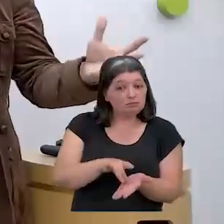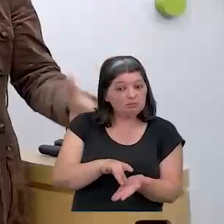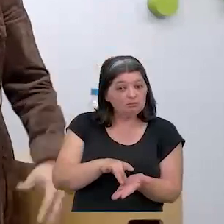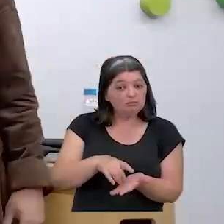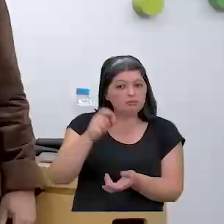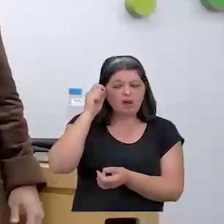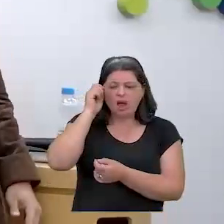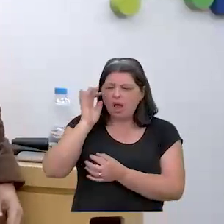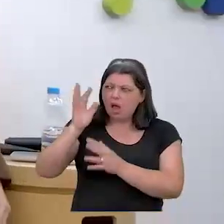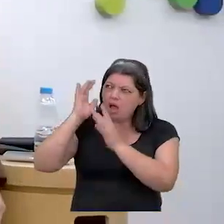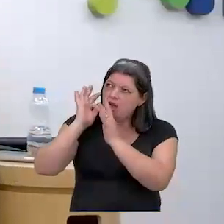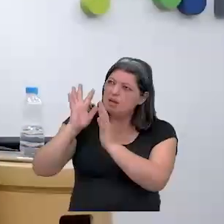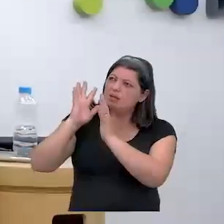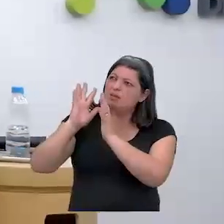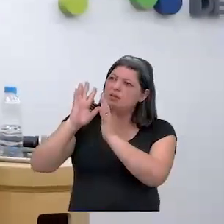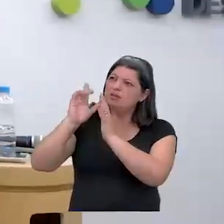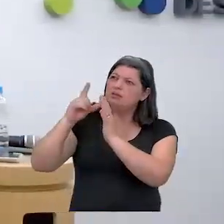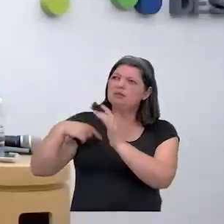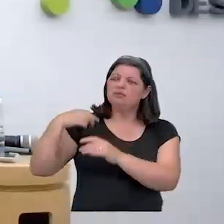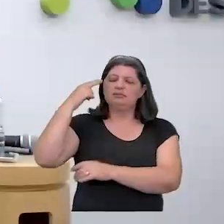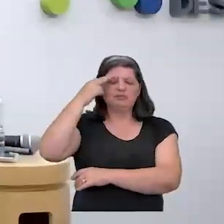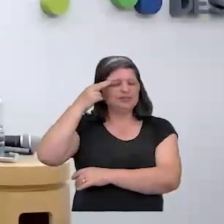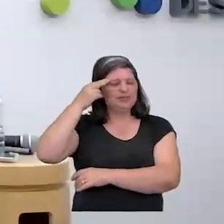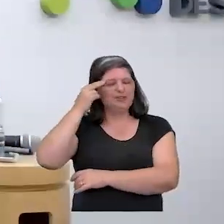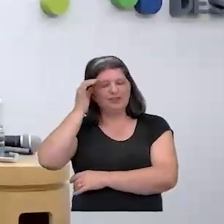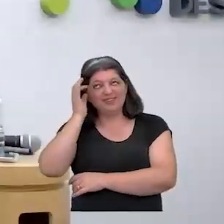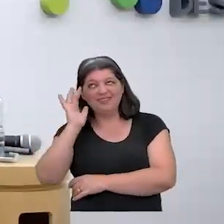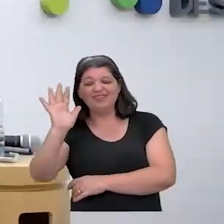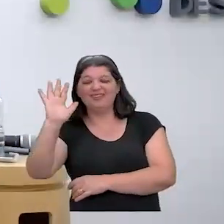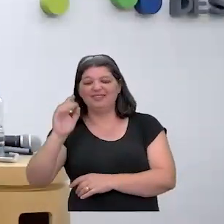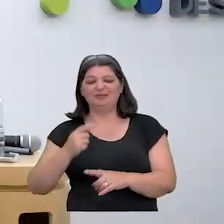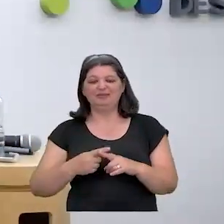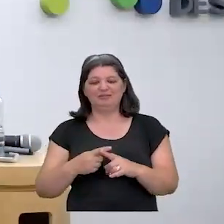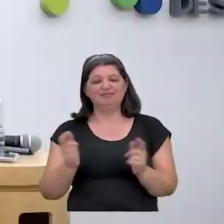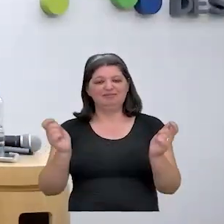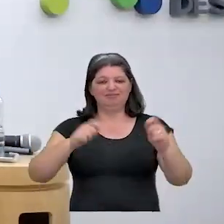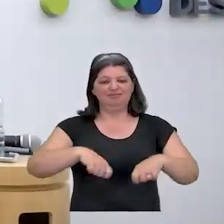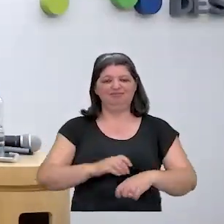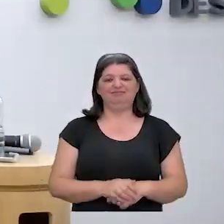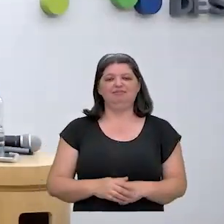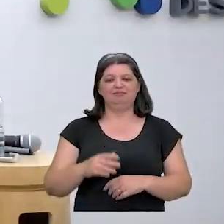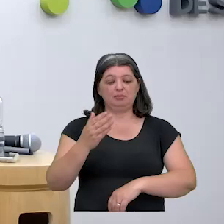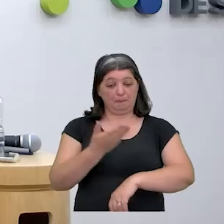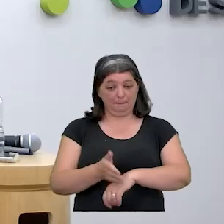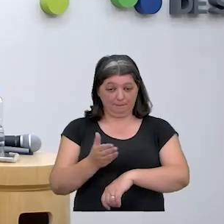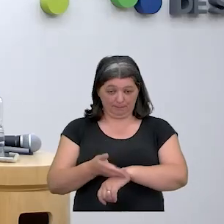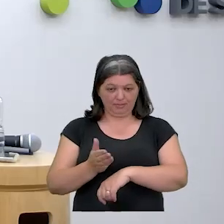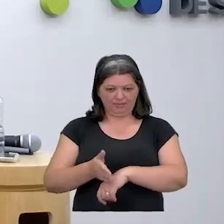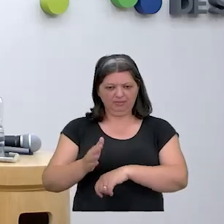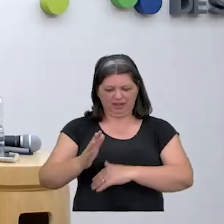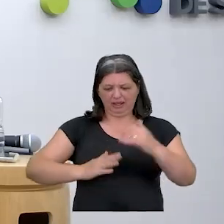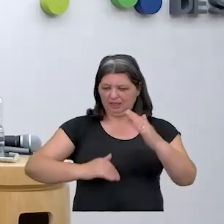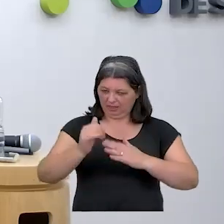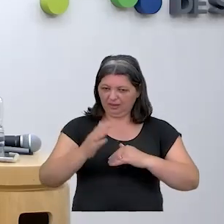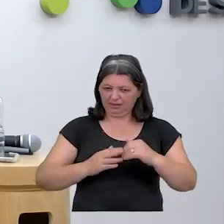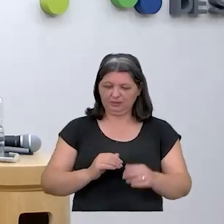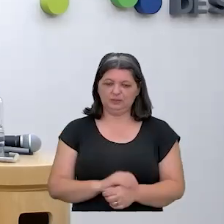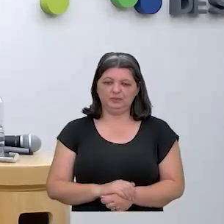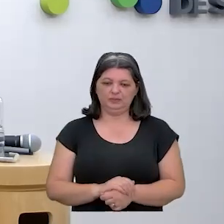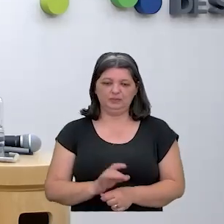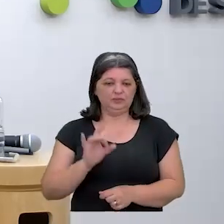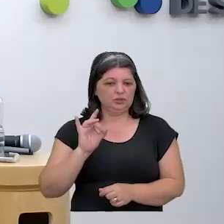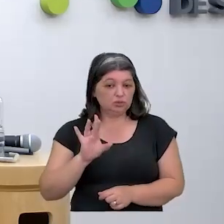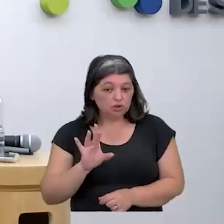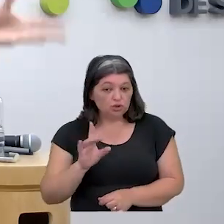está limitada pelos seus sonhos. Então, siga seus sonhos, bote a mão na massa para colocar esses sonhos não só na